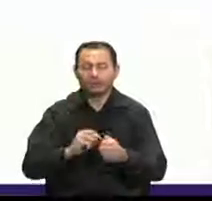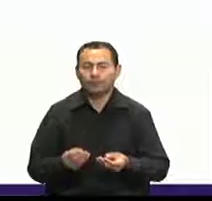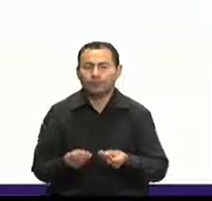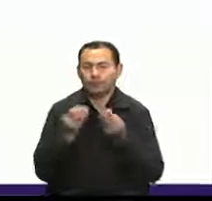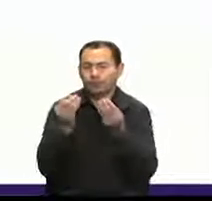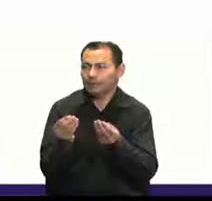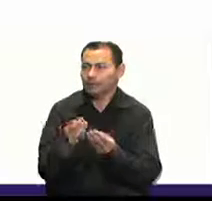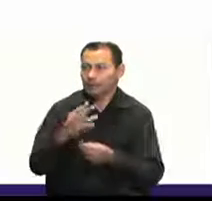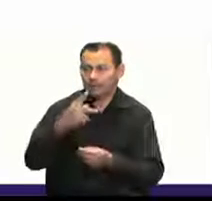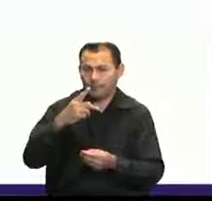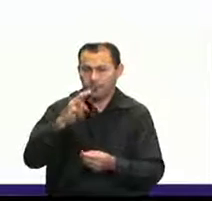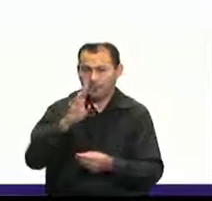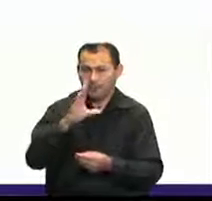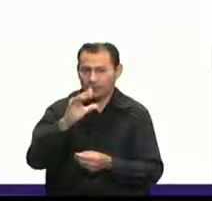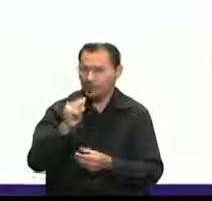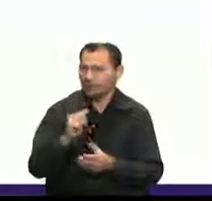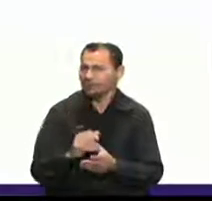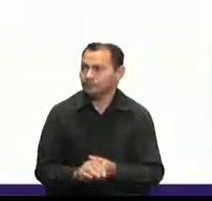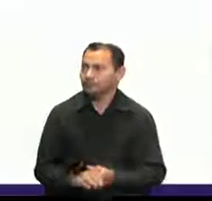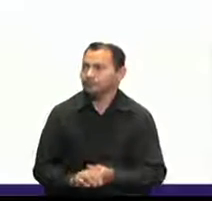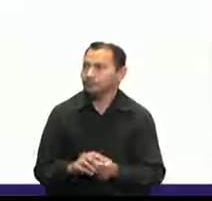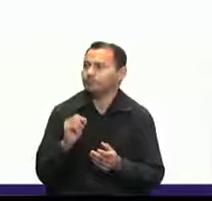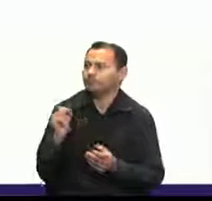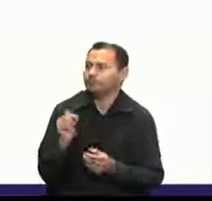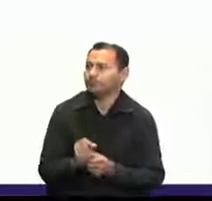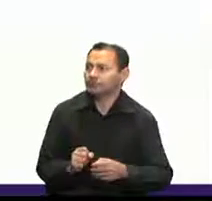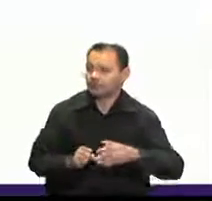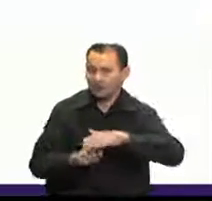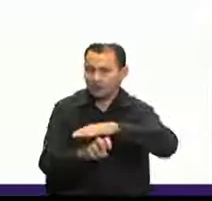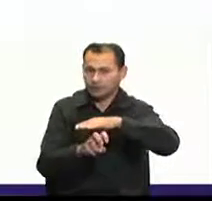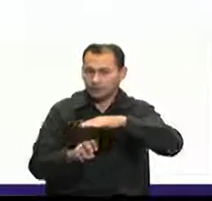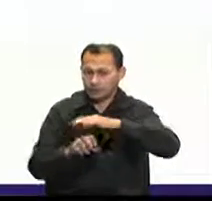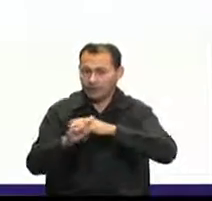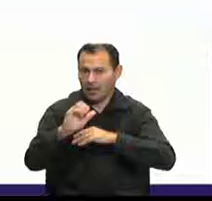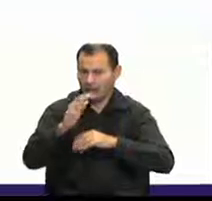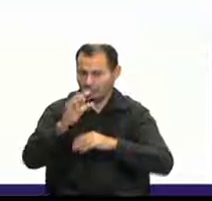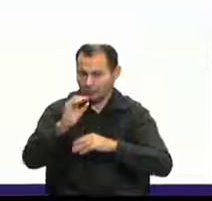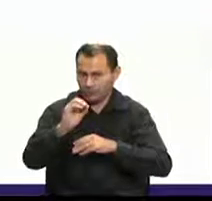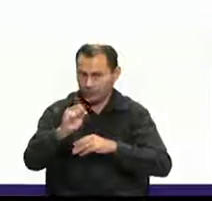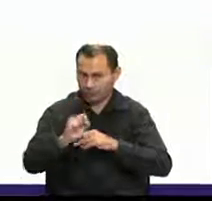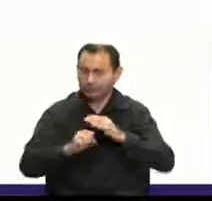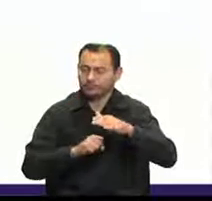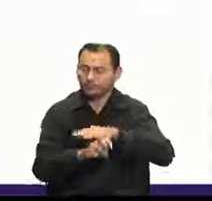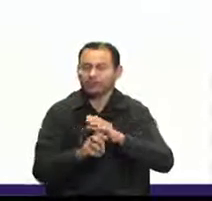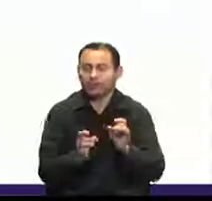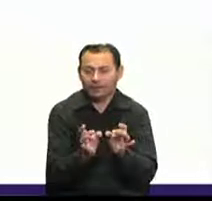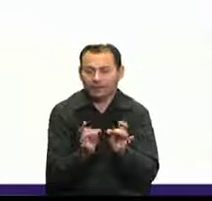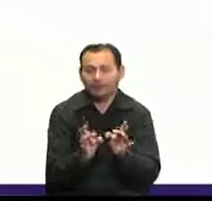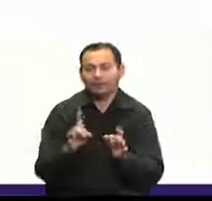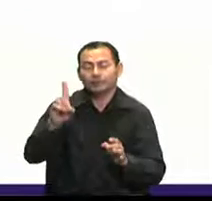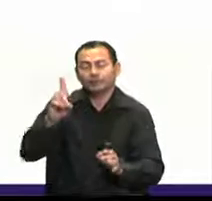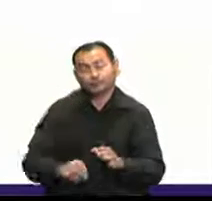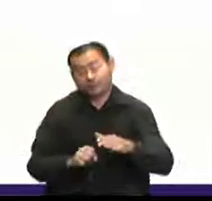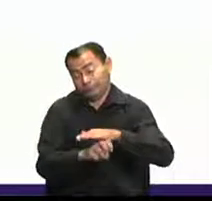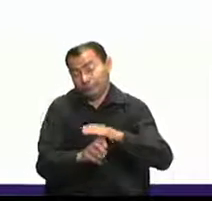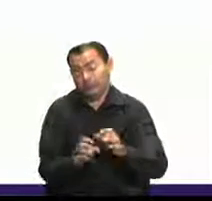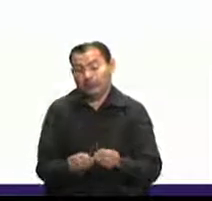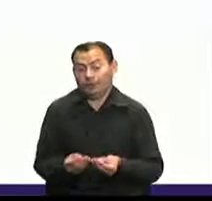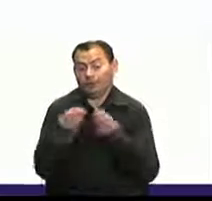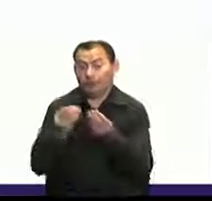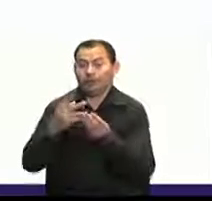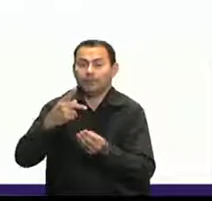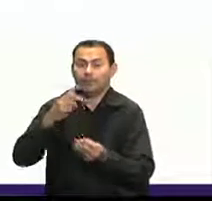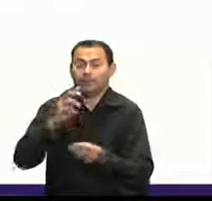oferta pública de ações que caracteriza a venda de ações por meio de oferta pública